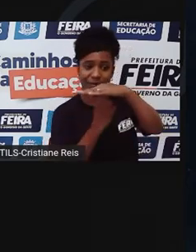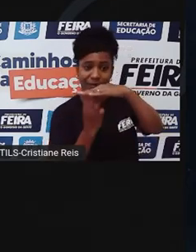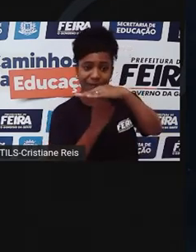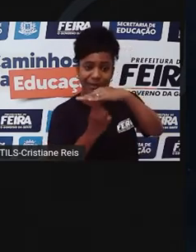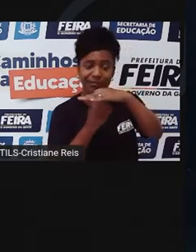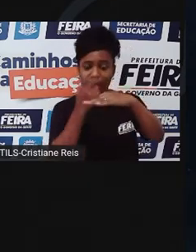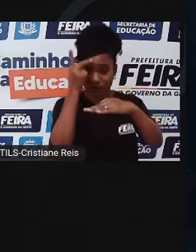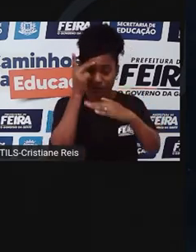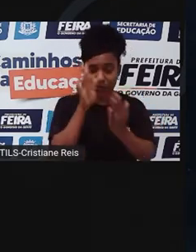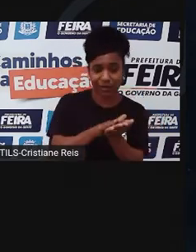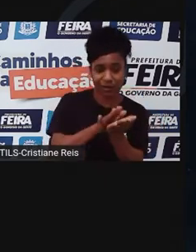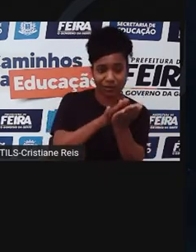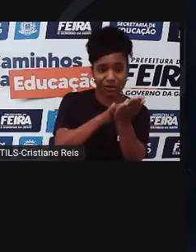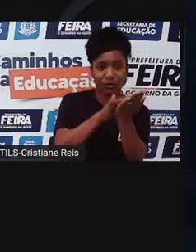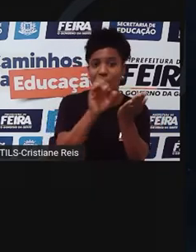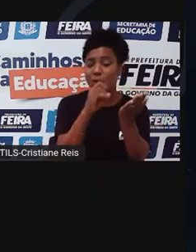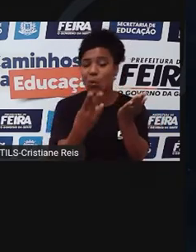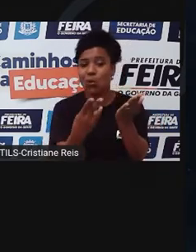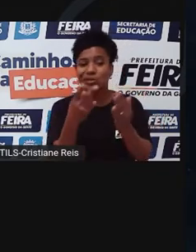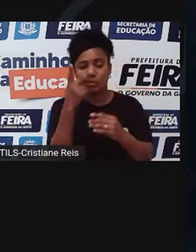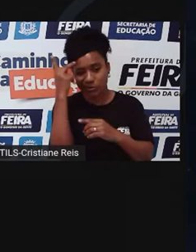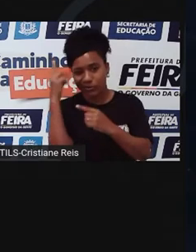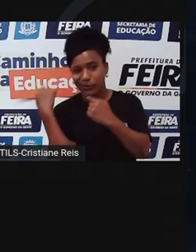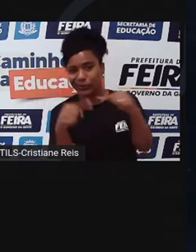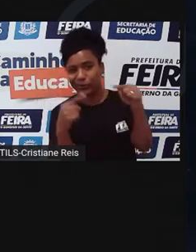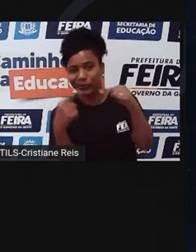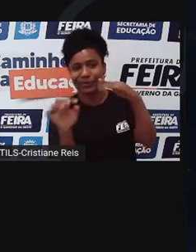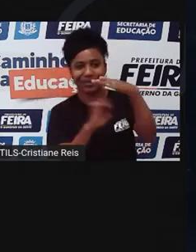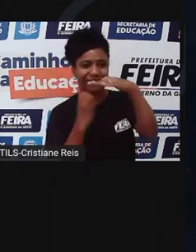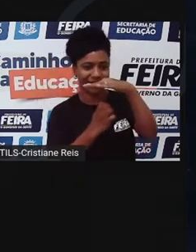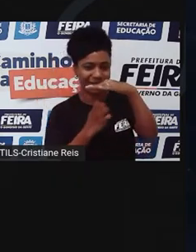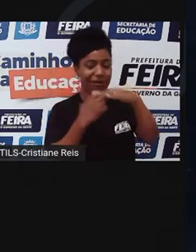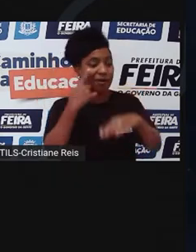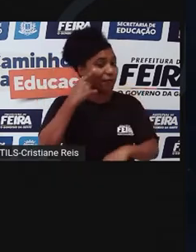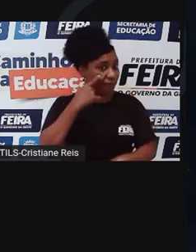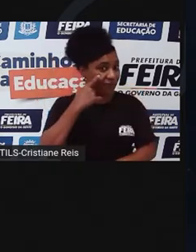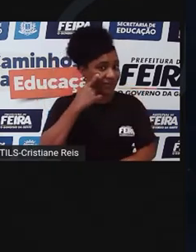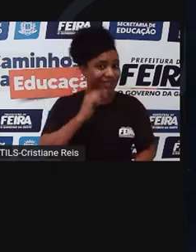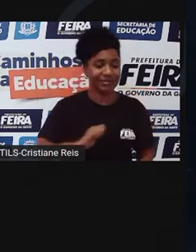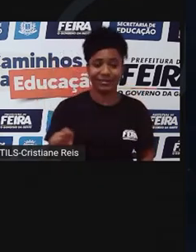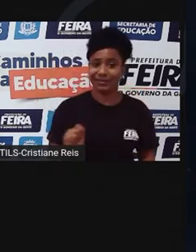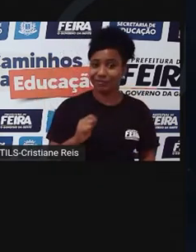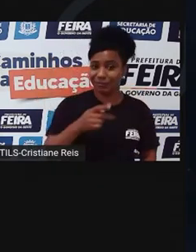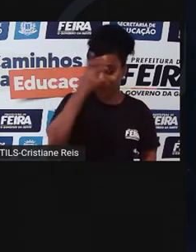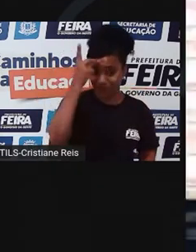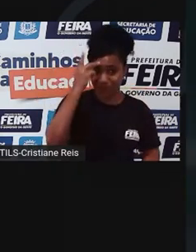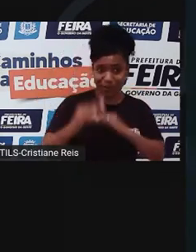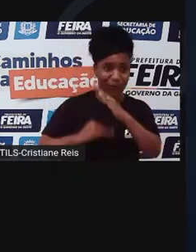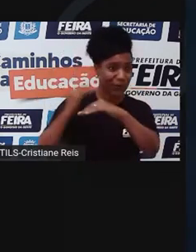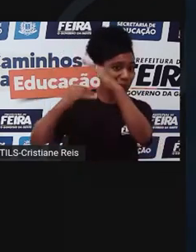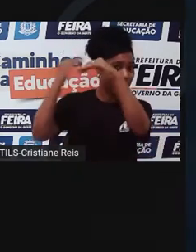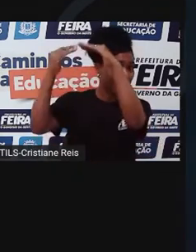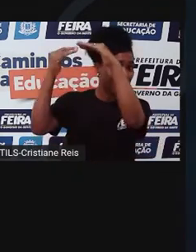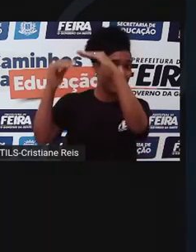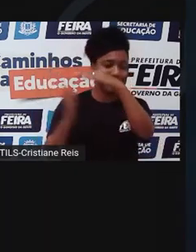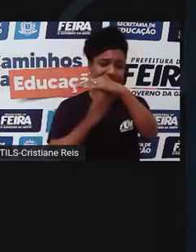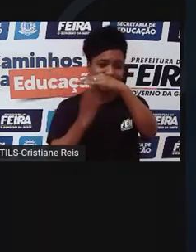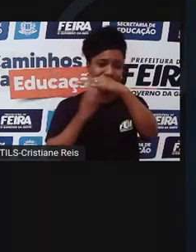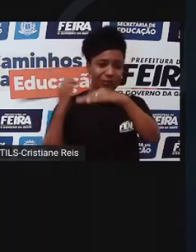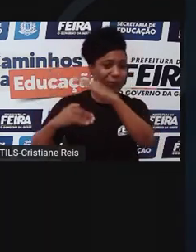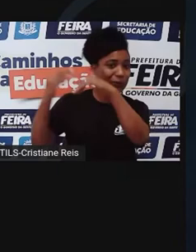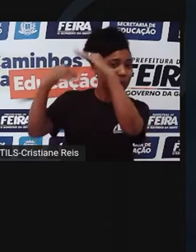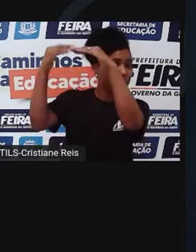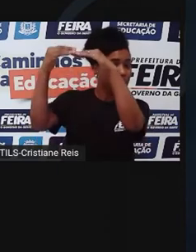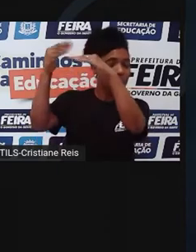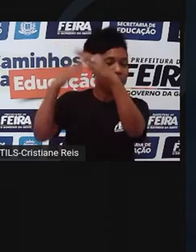companhias terão ações na bolsa de valores em alta ou em queda, o que muitos estão usando para planejar investimentos. Claro que isso não precisa